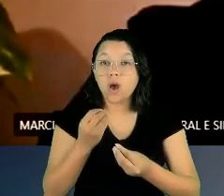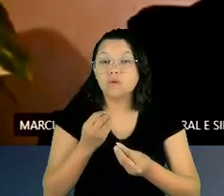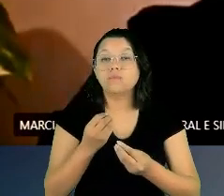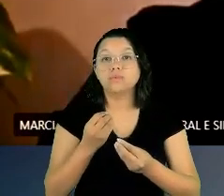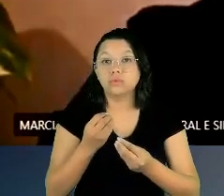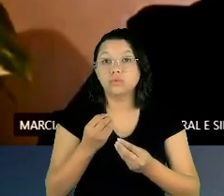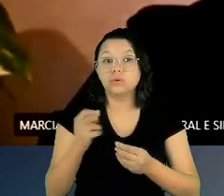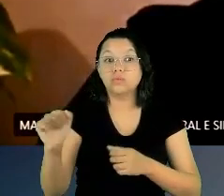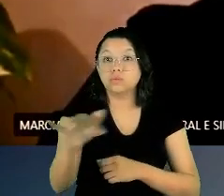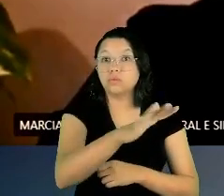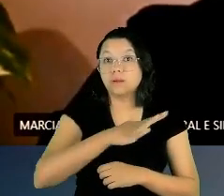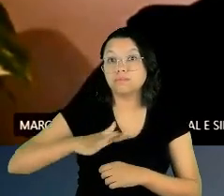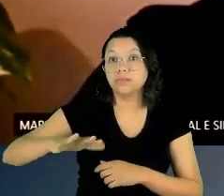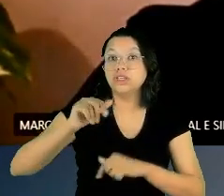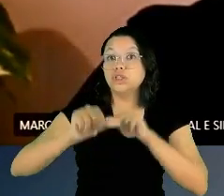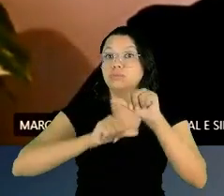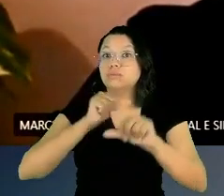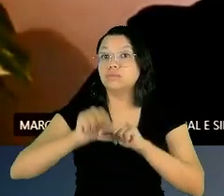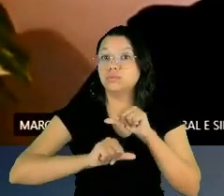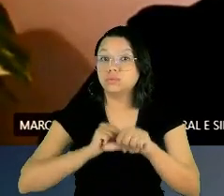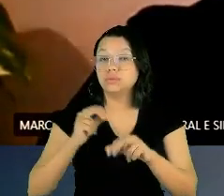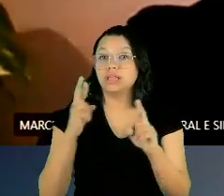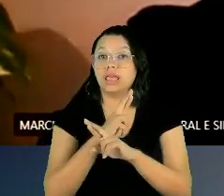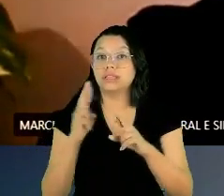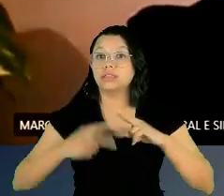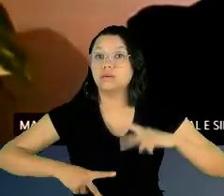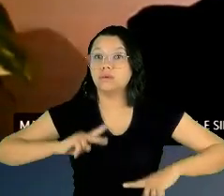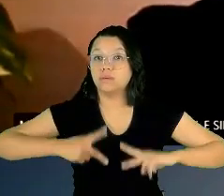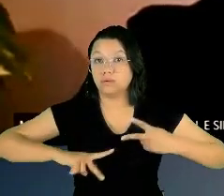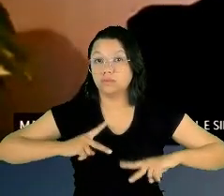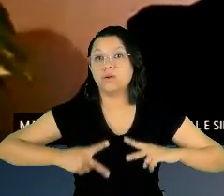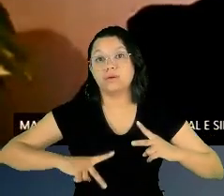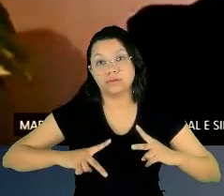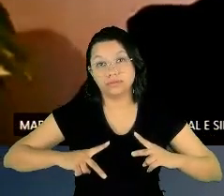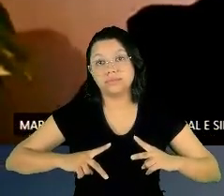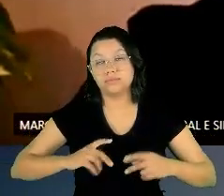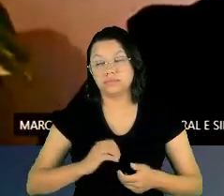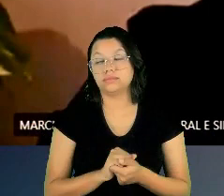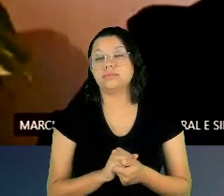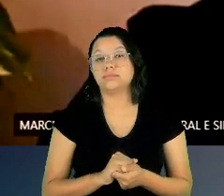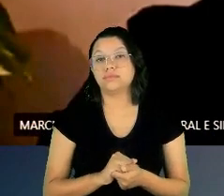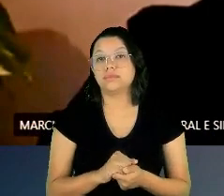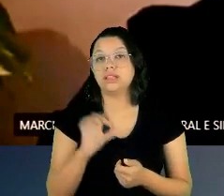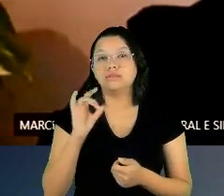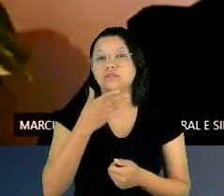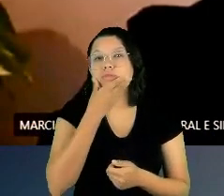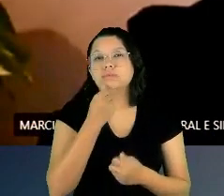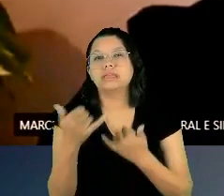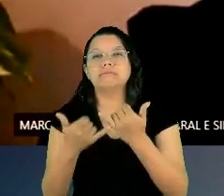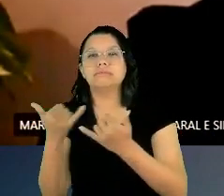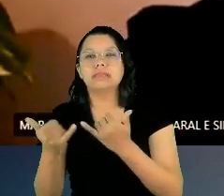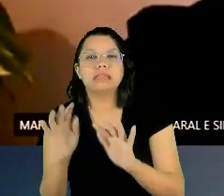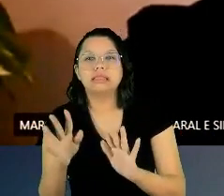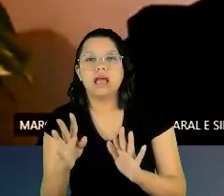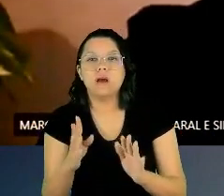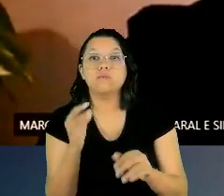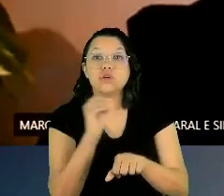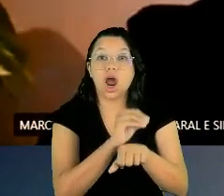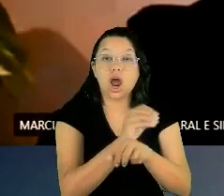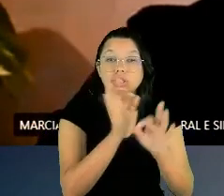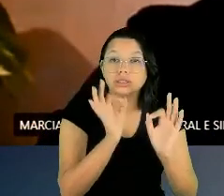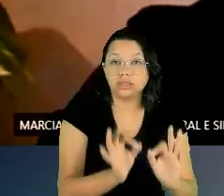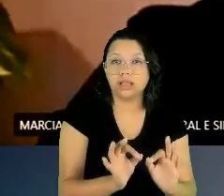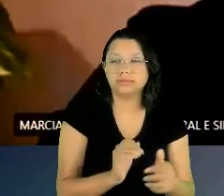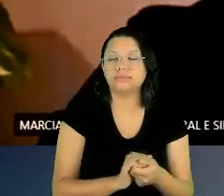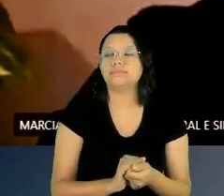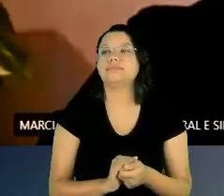modula a expressão desses hormônios. A gente tem tanto a questão neurohormônios, né, tanto a questão basal,